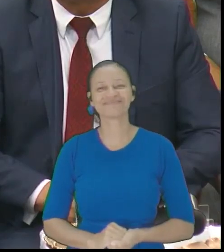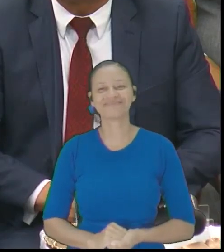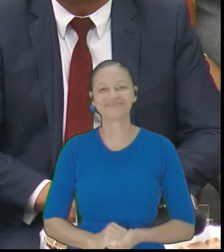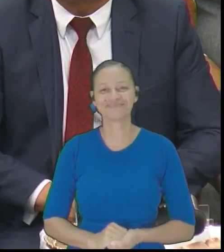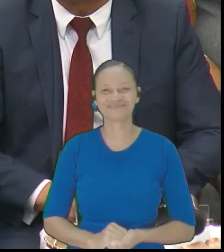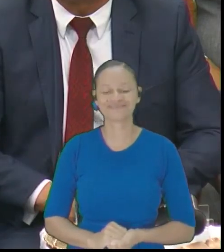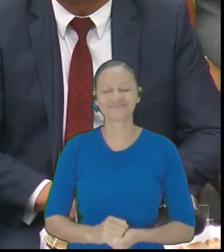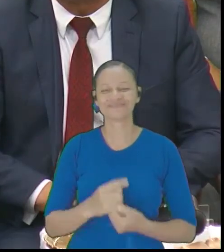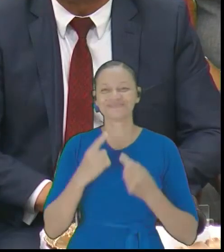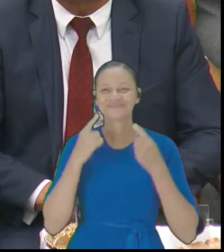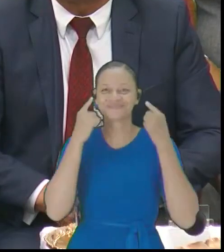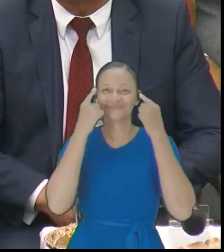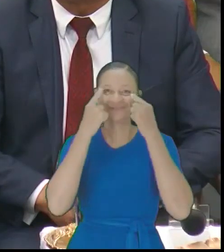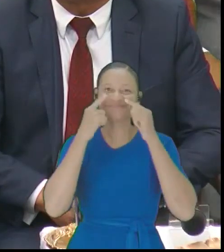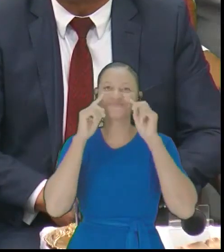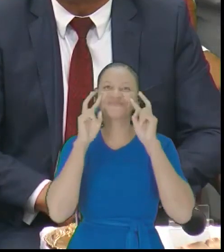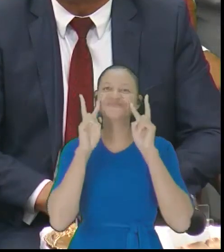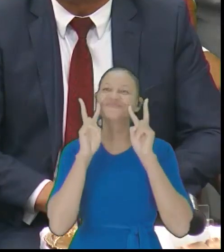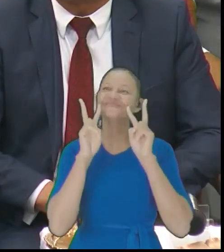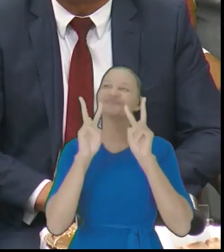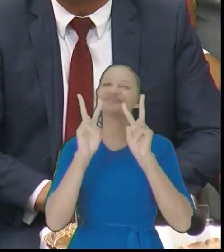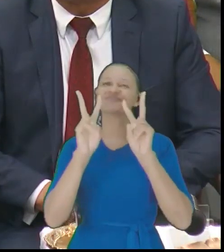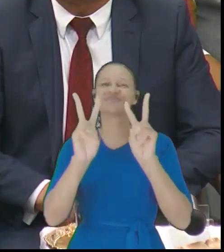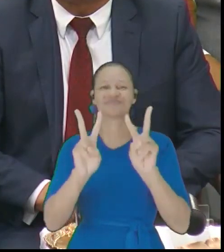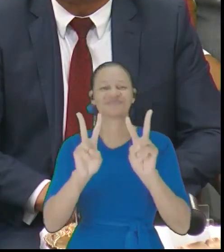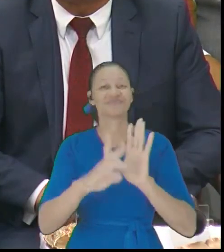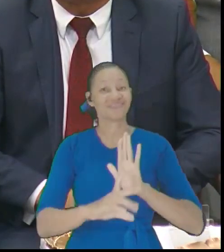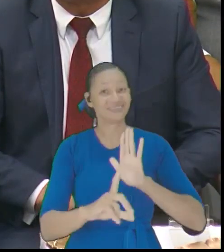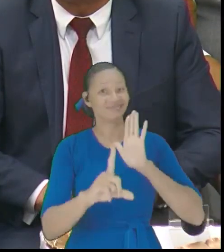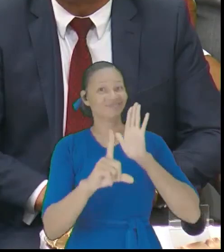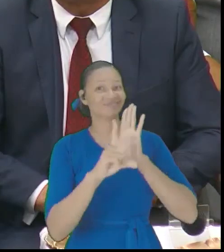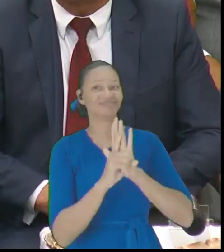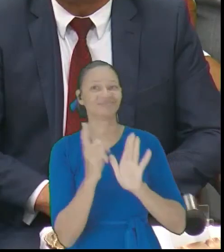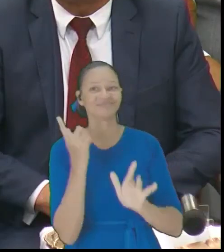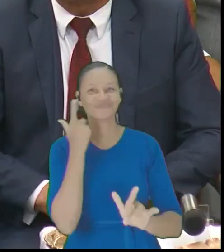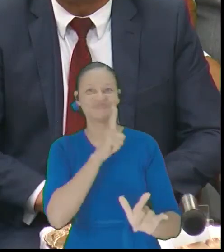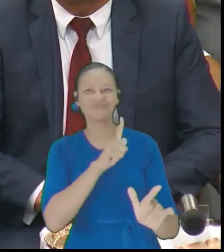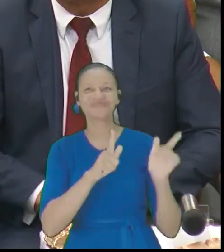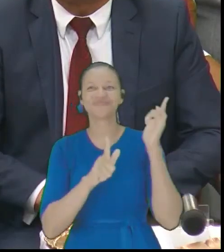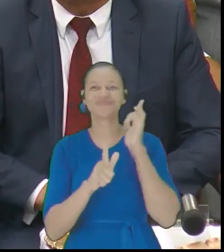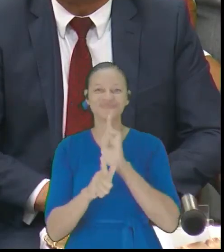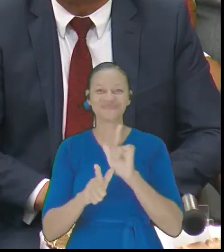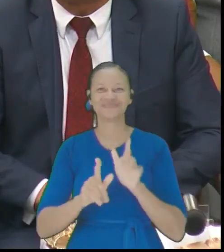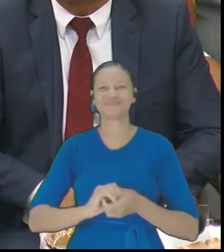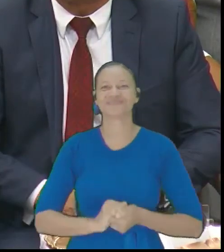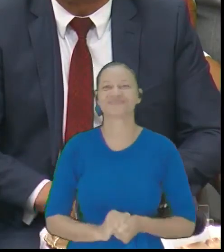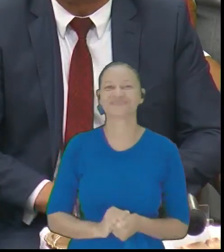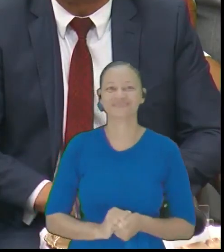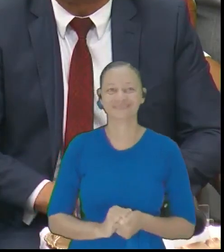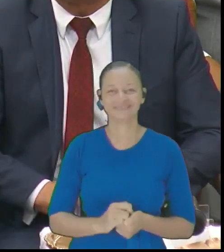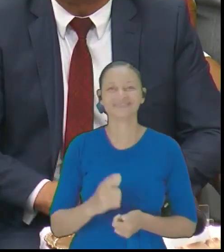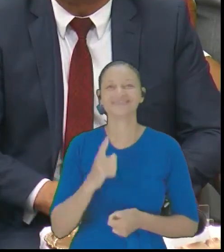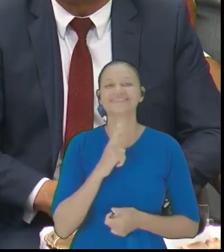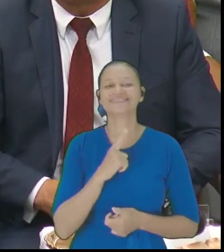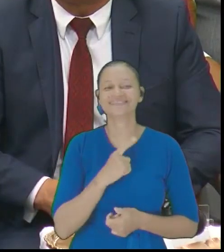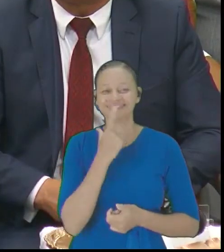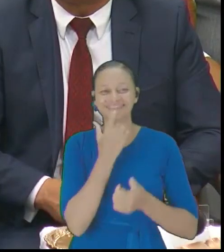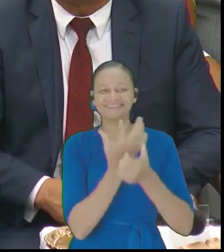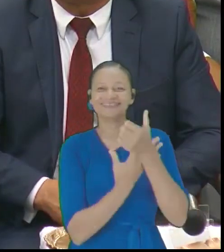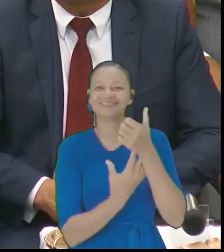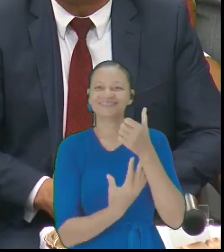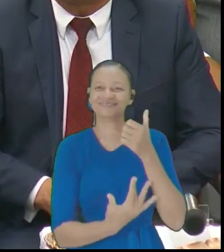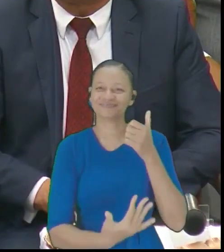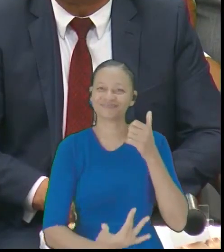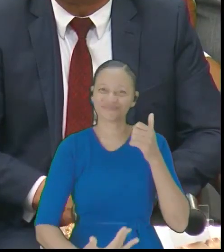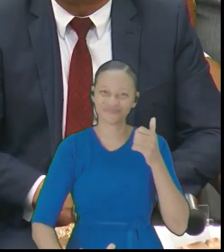Erguendo os olhos, ele trabalha com a lei da vantagem. Cuidado que está no sangue do brasileiro, irmão.